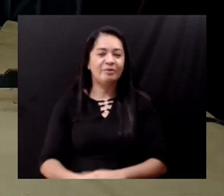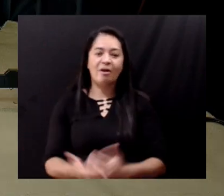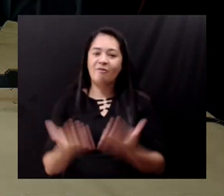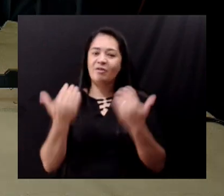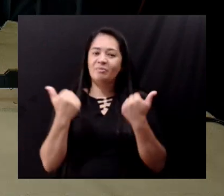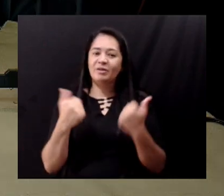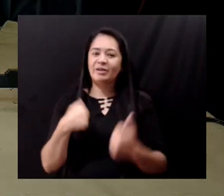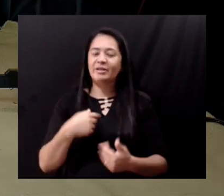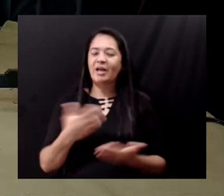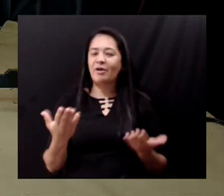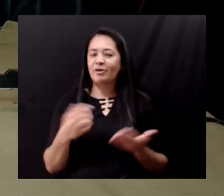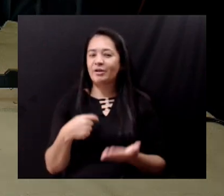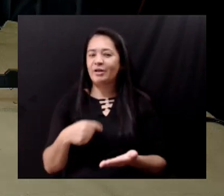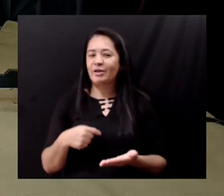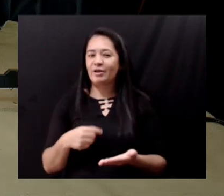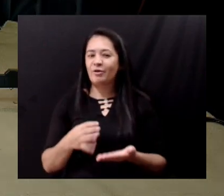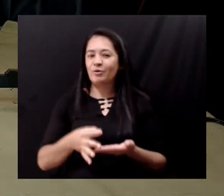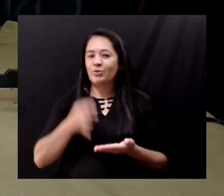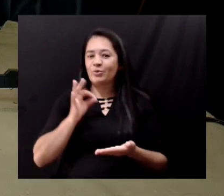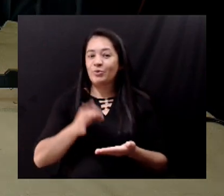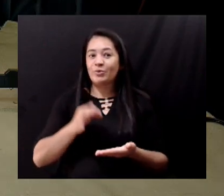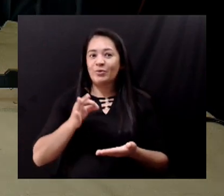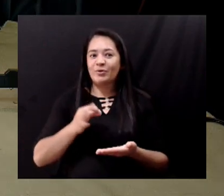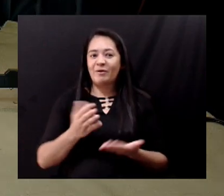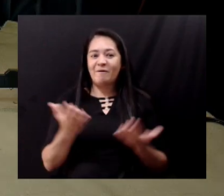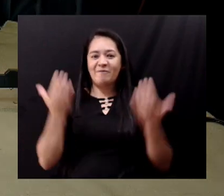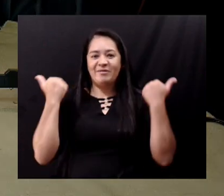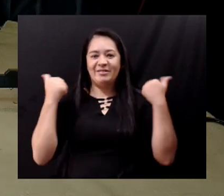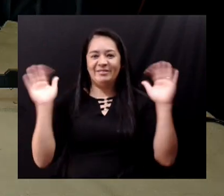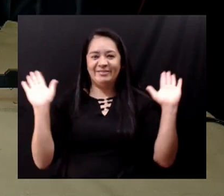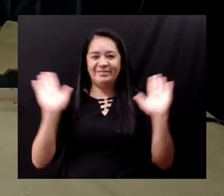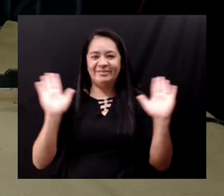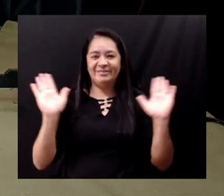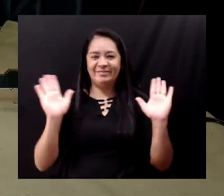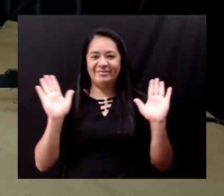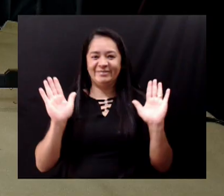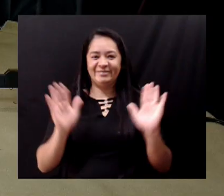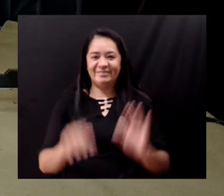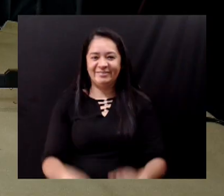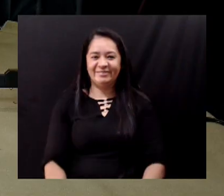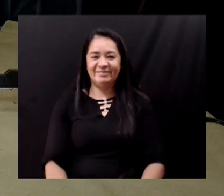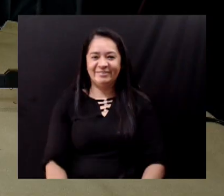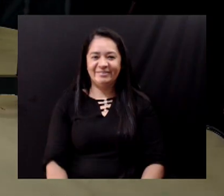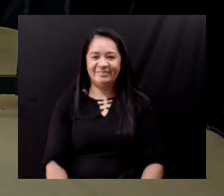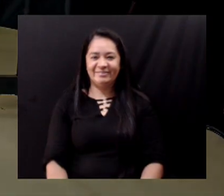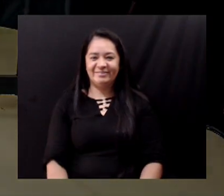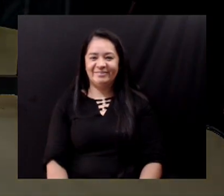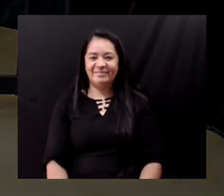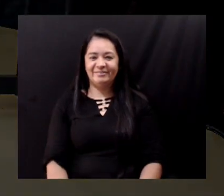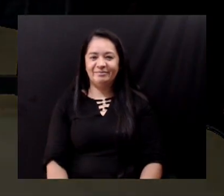porque senão eu não aguento. Vamos embora! Alô, pessoal, tem café? Manda aí, vai!